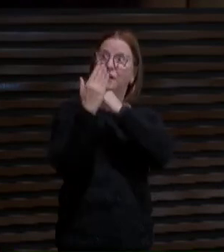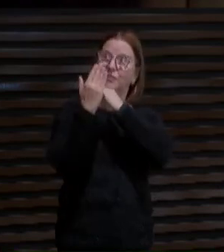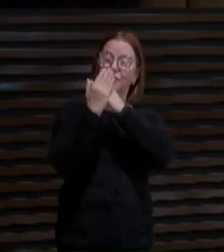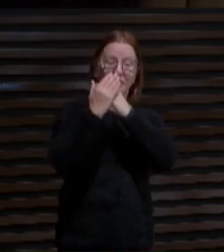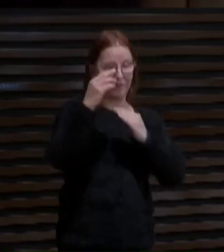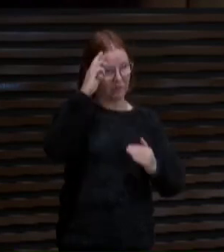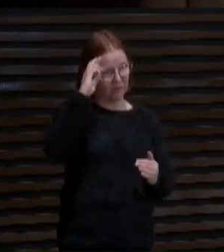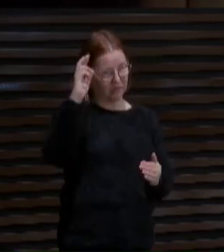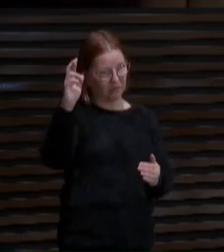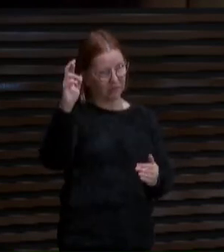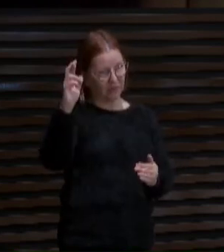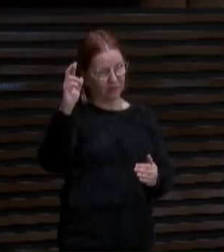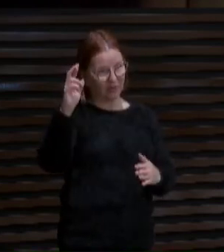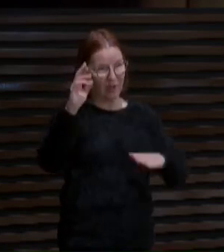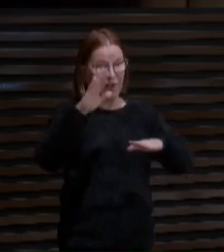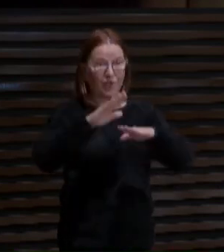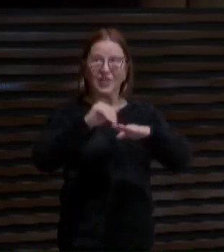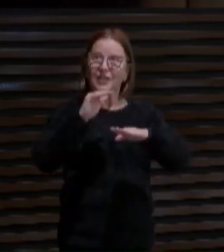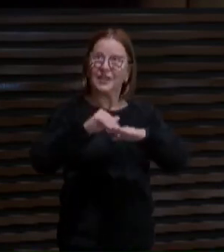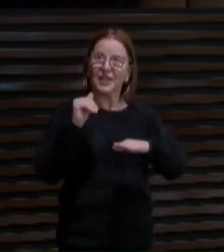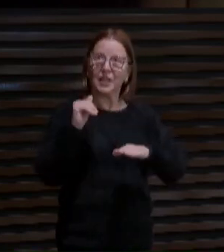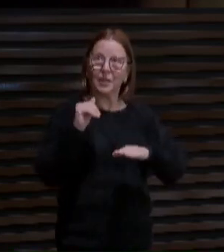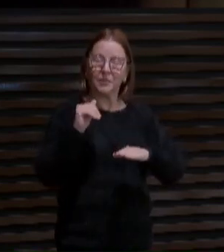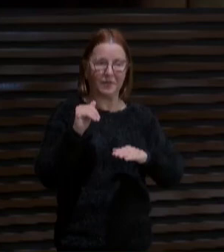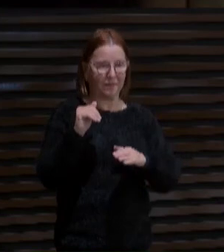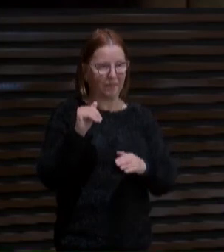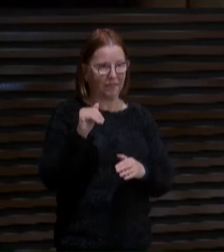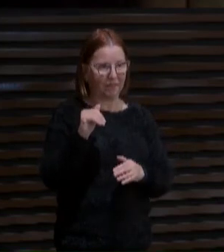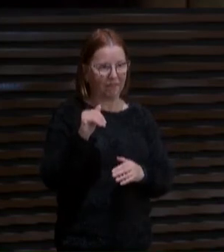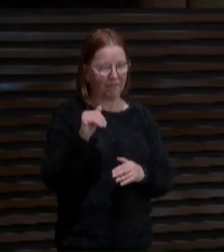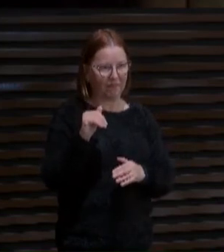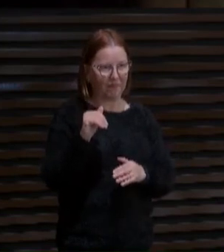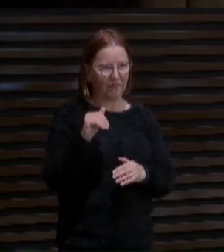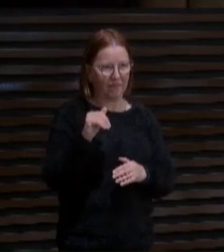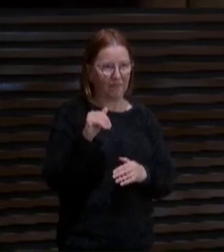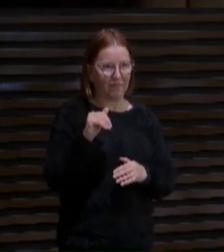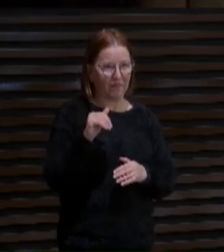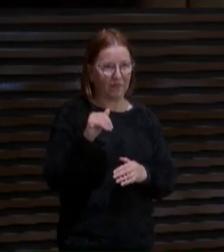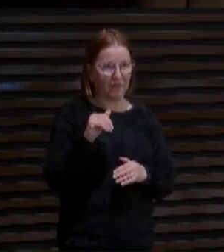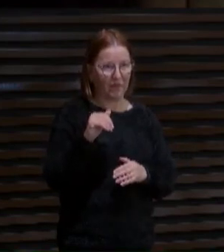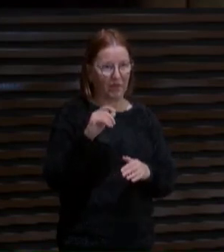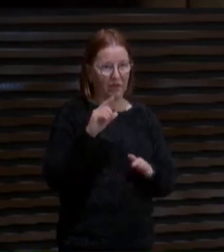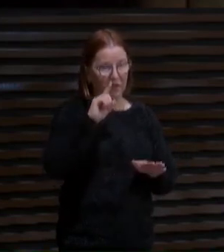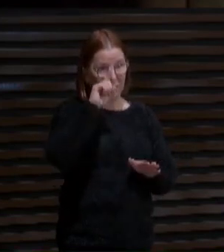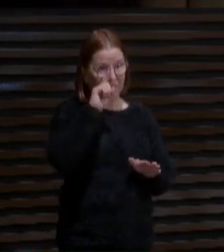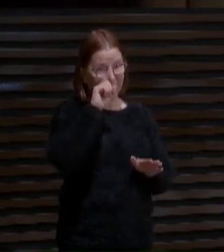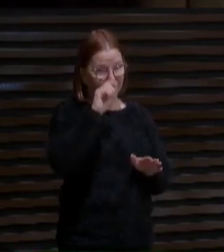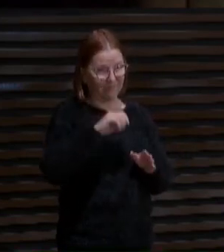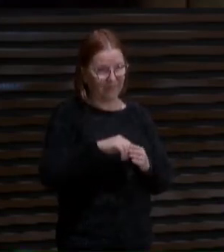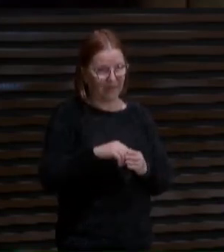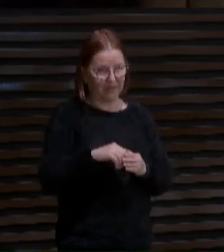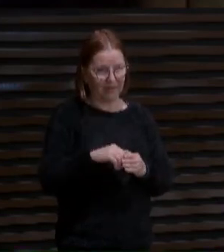Senhor nos chama a atender com mais diligência para a trave que está no nosso próprio